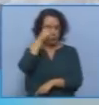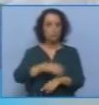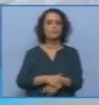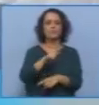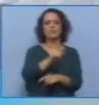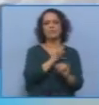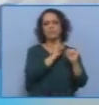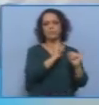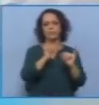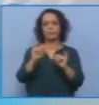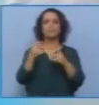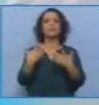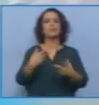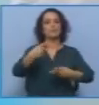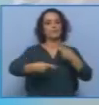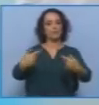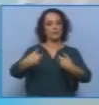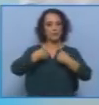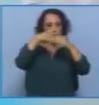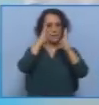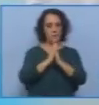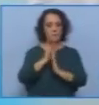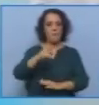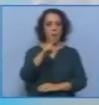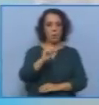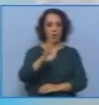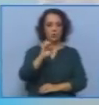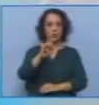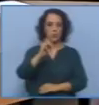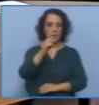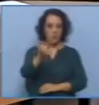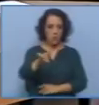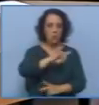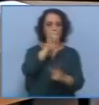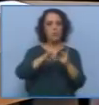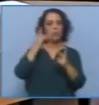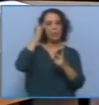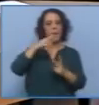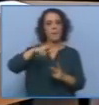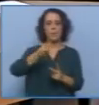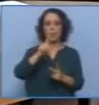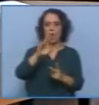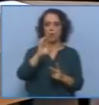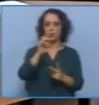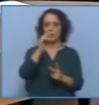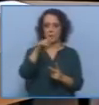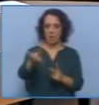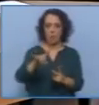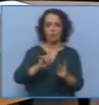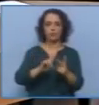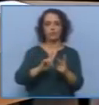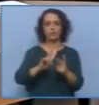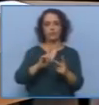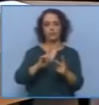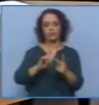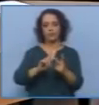itinerário de análise, desta vez com o auxílio da irmã Paula Jordão, missionária Verbum Dei, e do padre Manuel Morjão, reitor da comunidade da